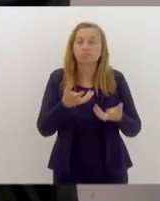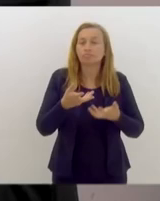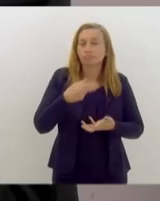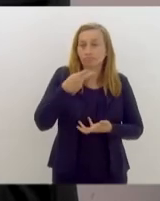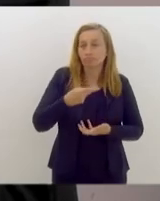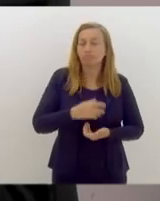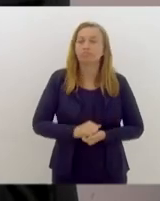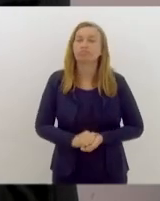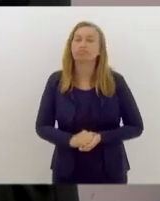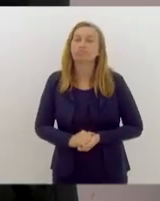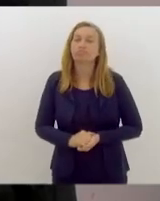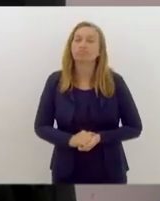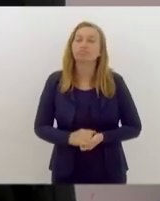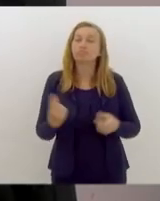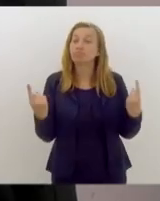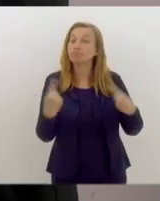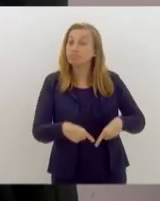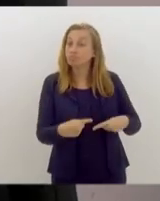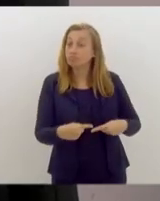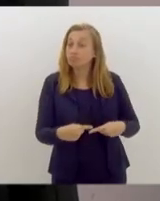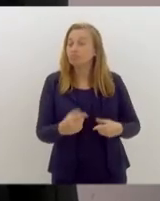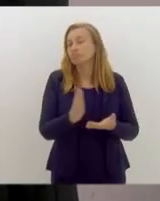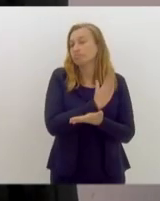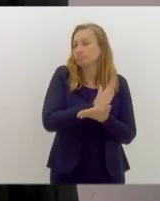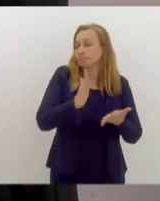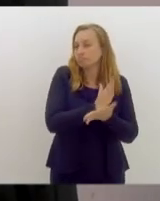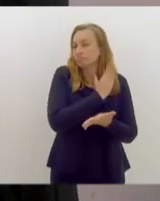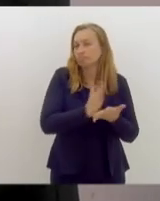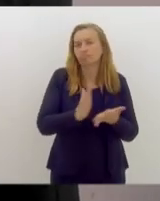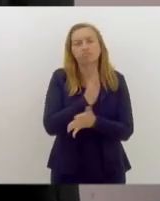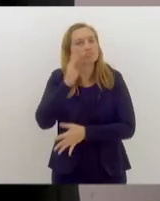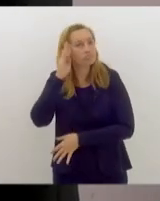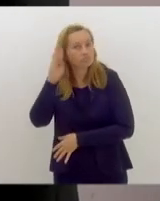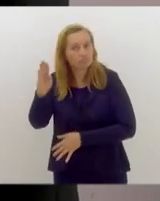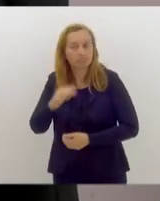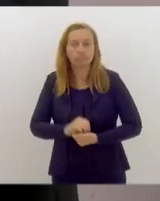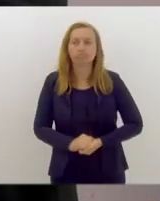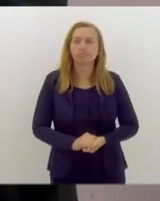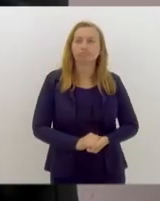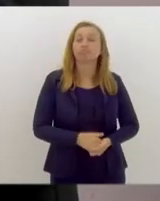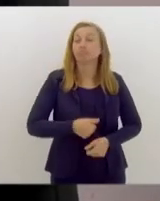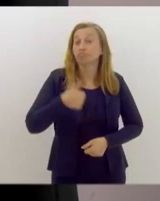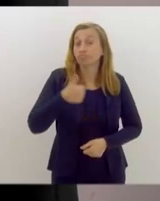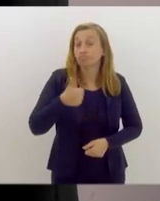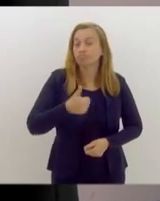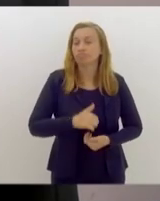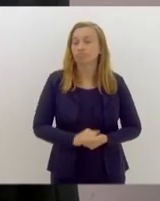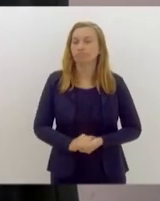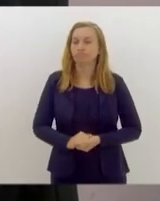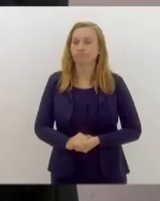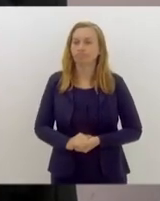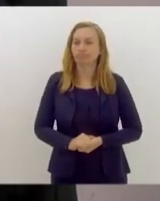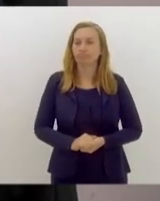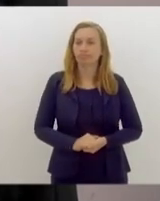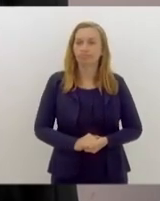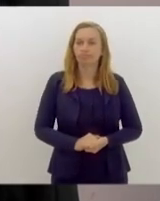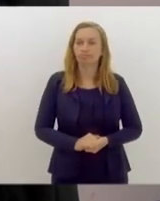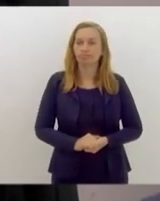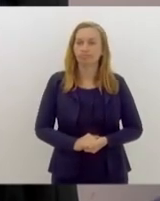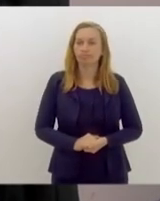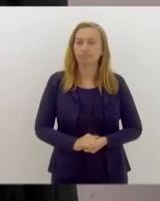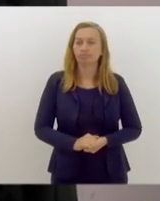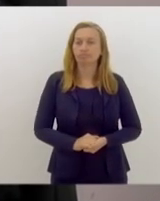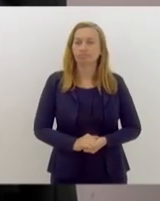ressaltar como desafios, alguns dos desafios principais, não é? Primeiro, no caso da educação